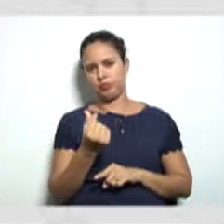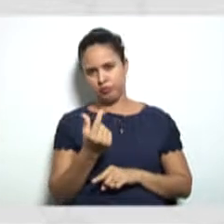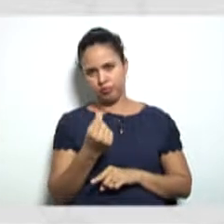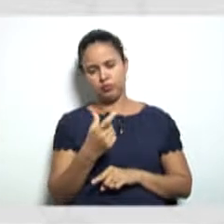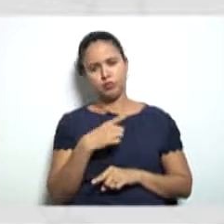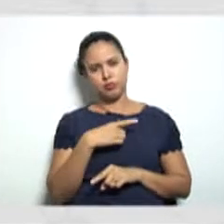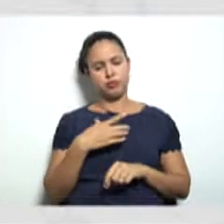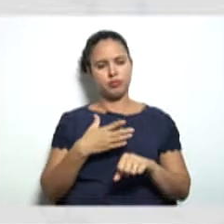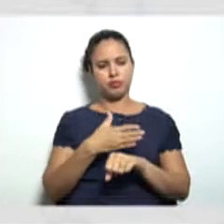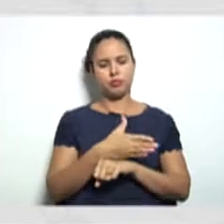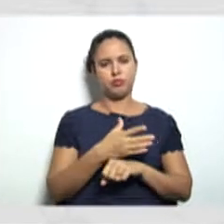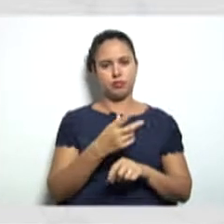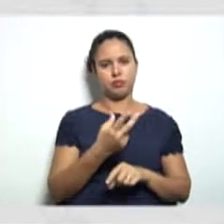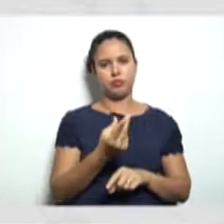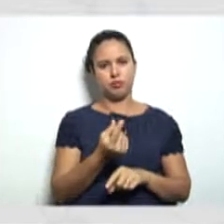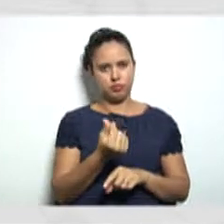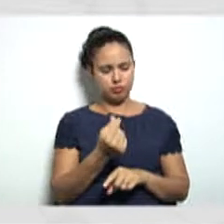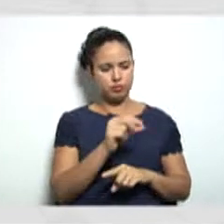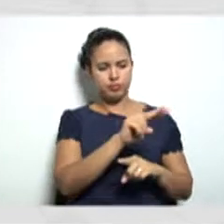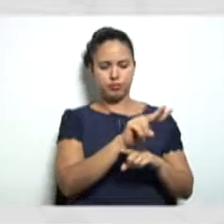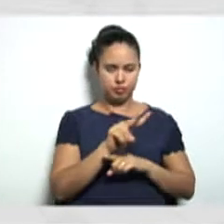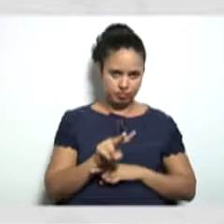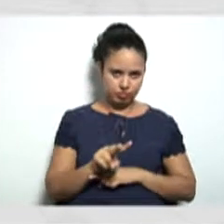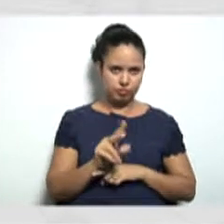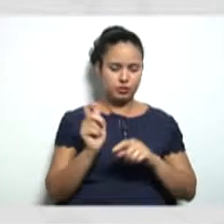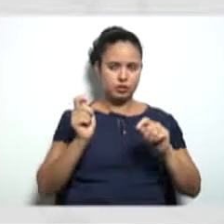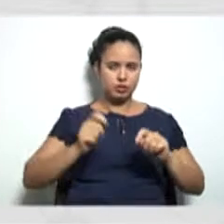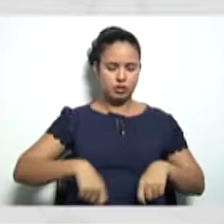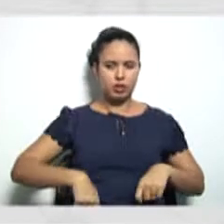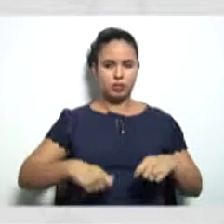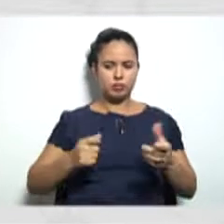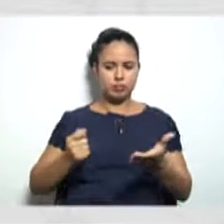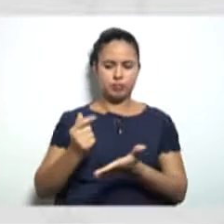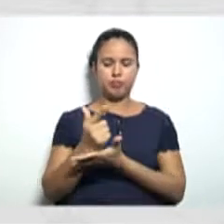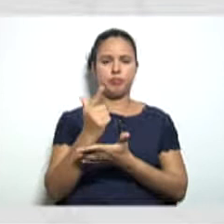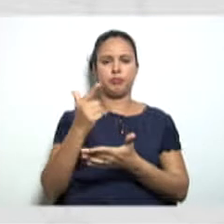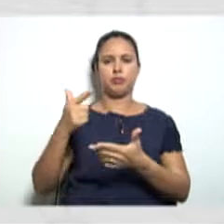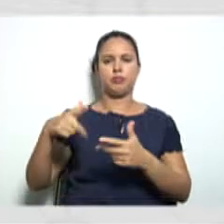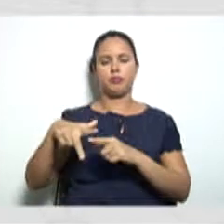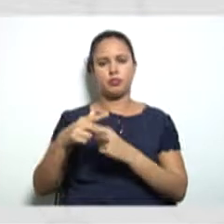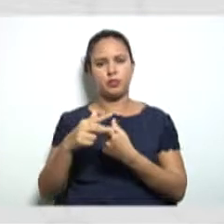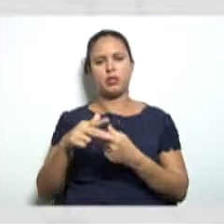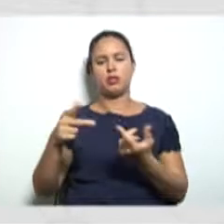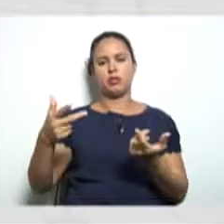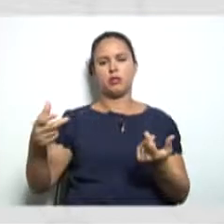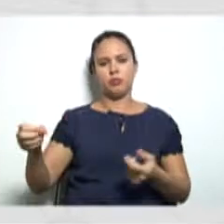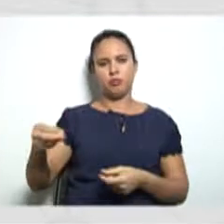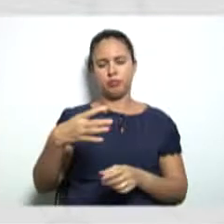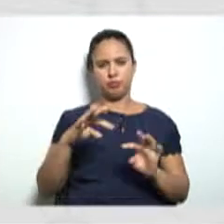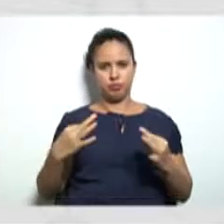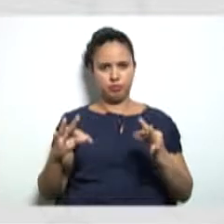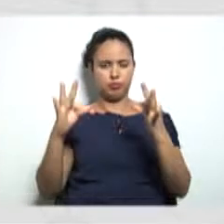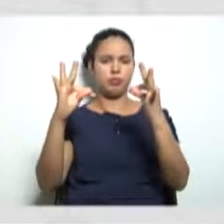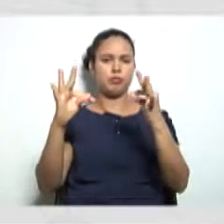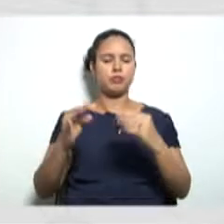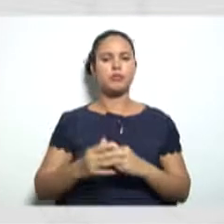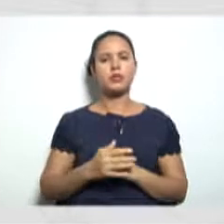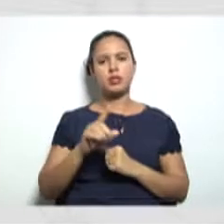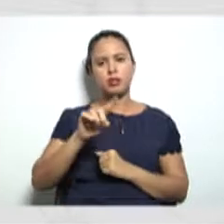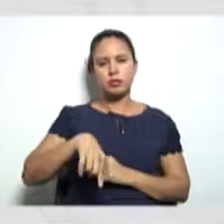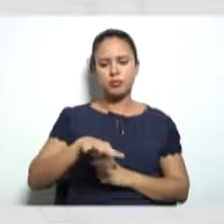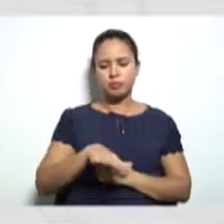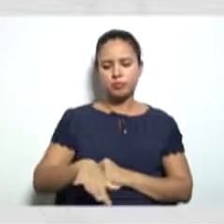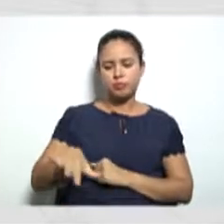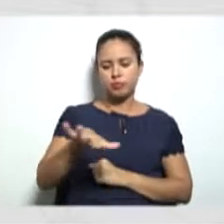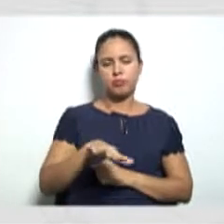crédito. Pode tomar empréstimo. Esse empréstimo serve para comprar máquinas e novas tecnologias de um modo geral. Então, é um ramo que vai dar